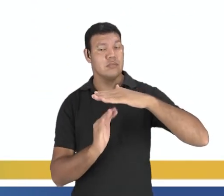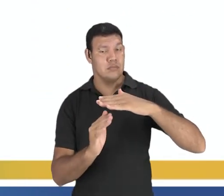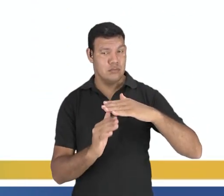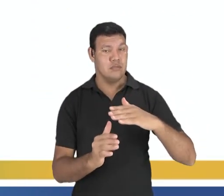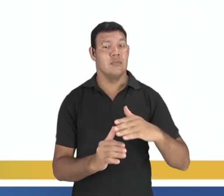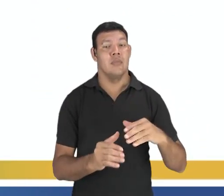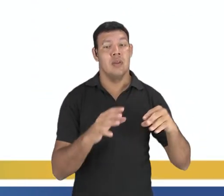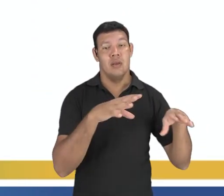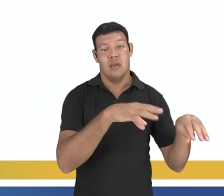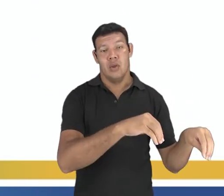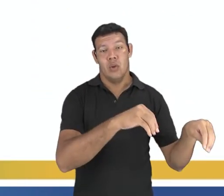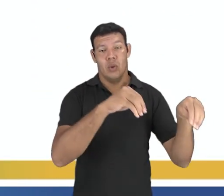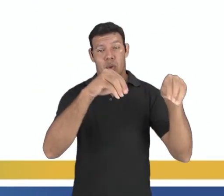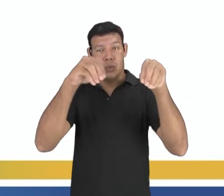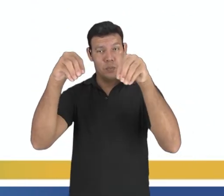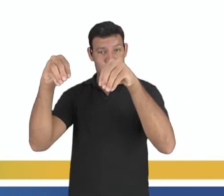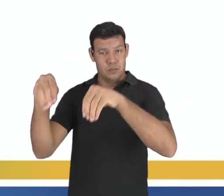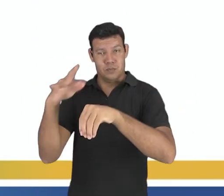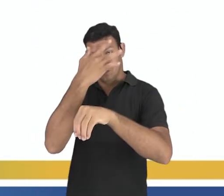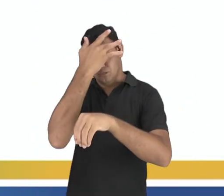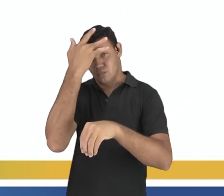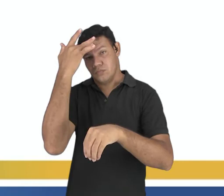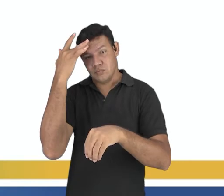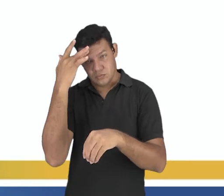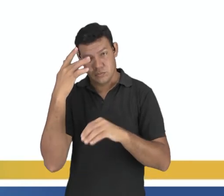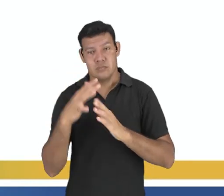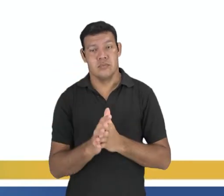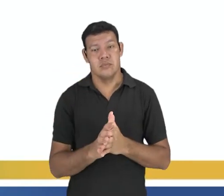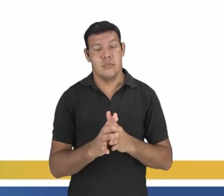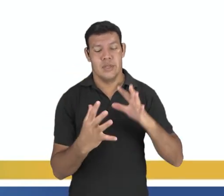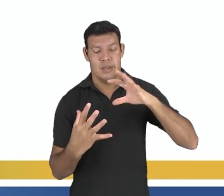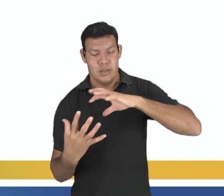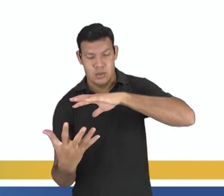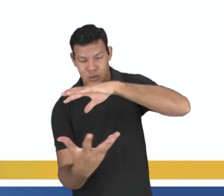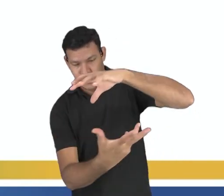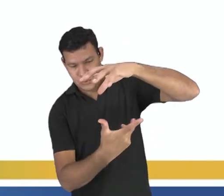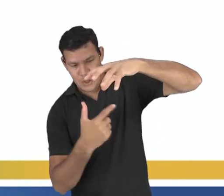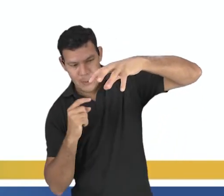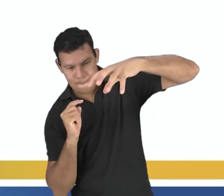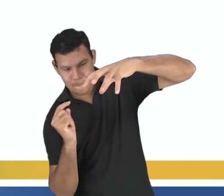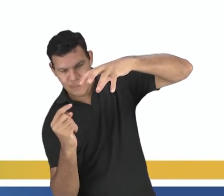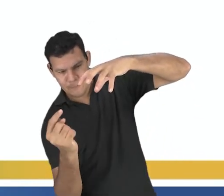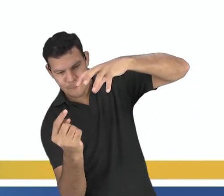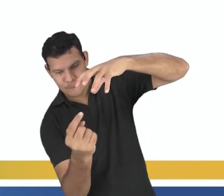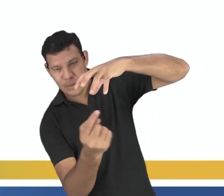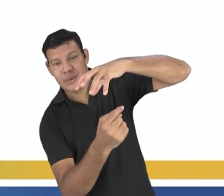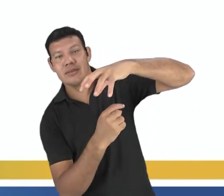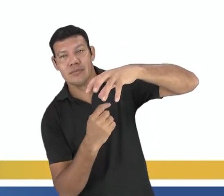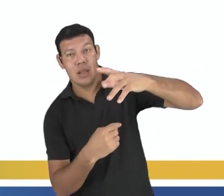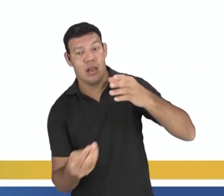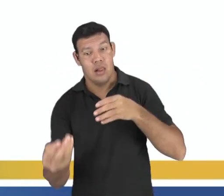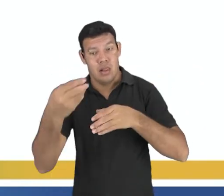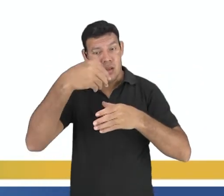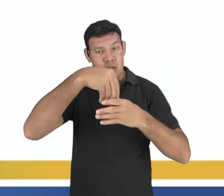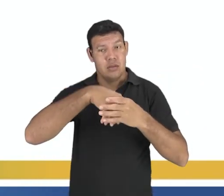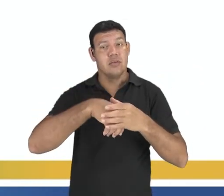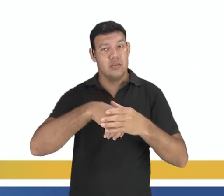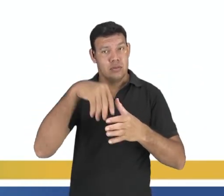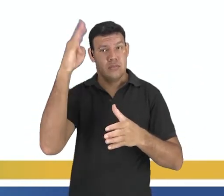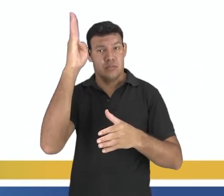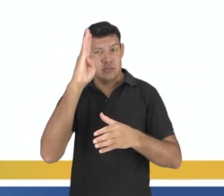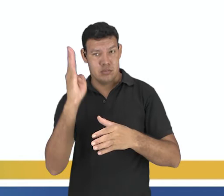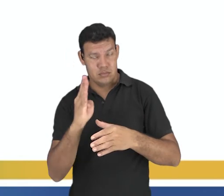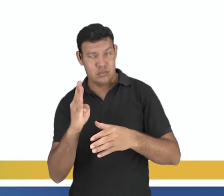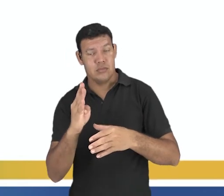Migração é o processo de deslocamento de pessoas pelo globo terrestre que pode ocorrer dentro ou fora do